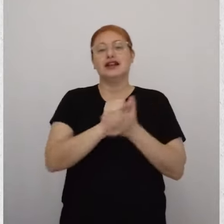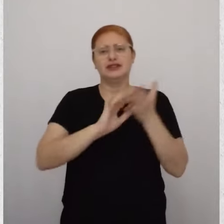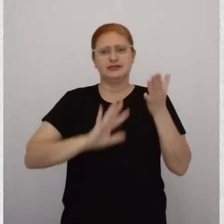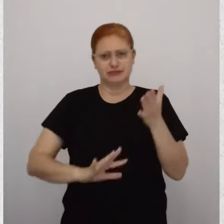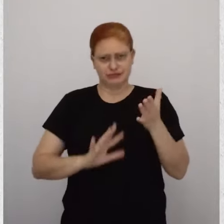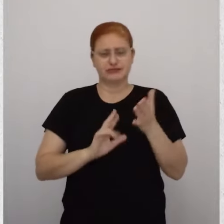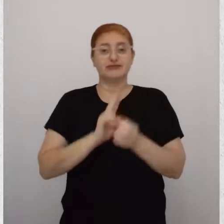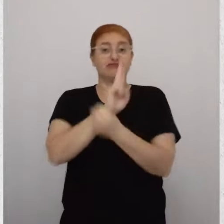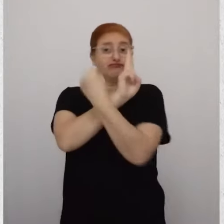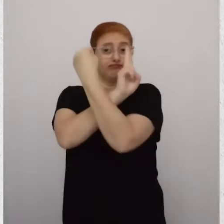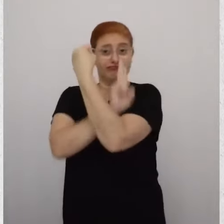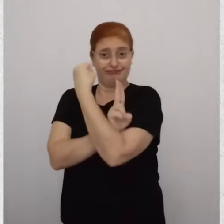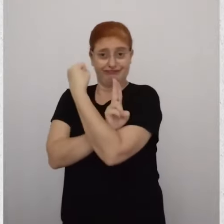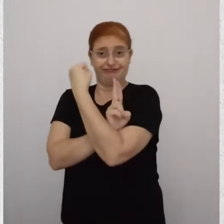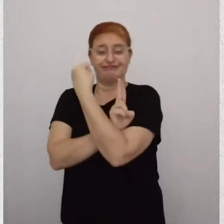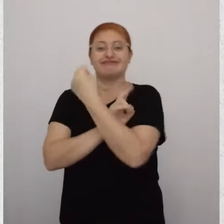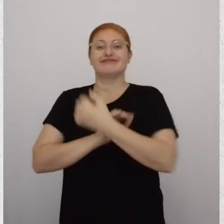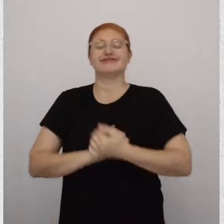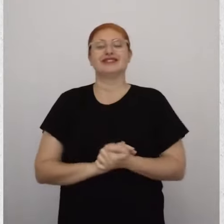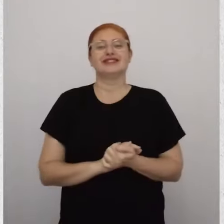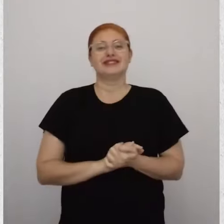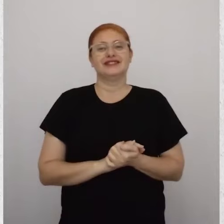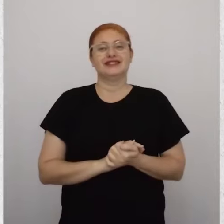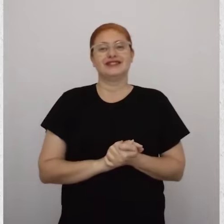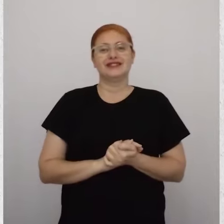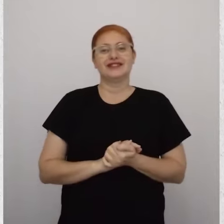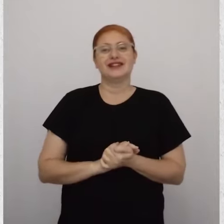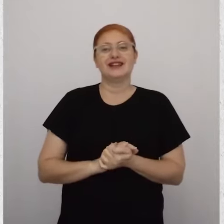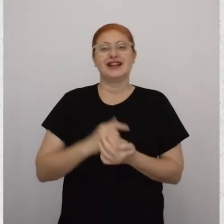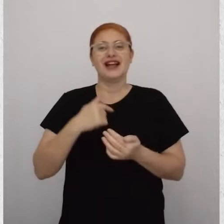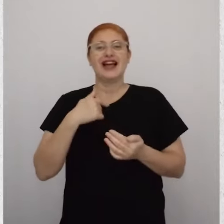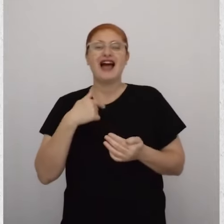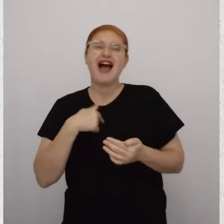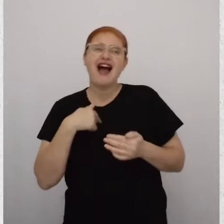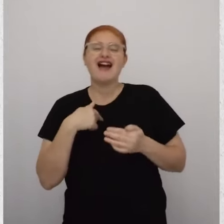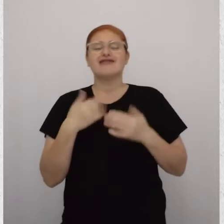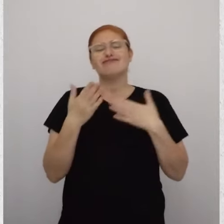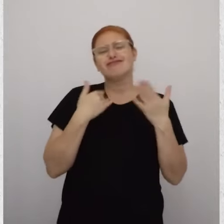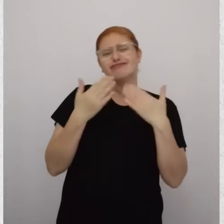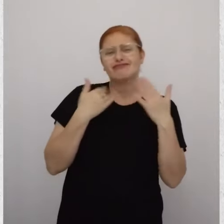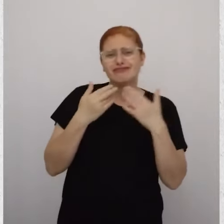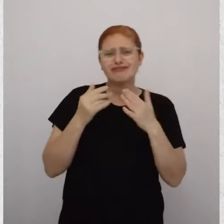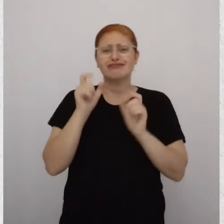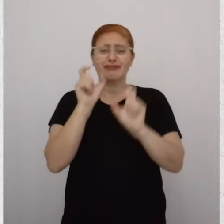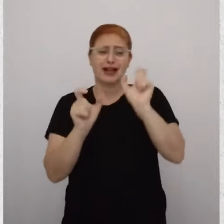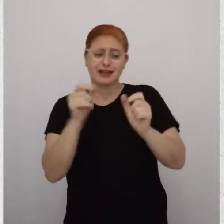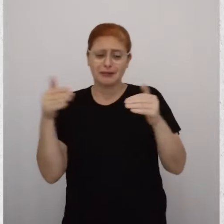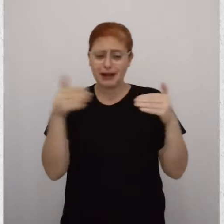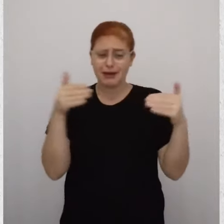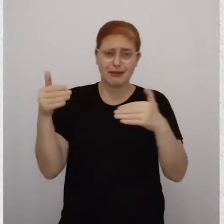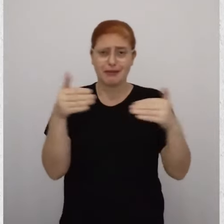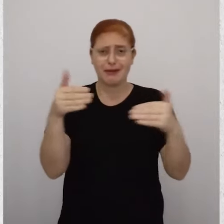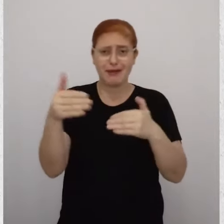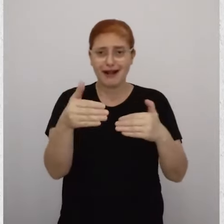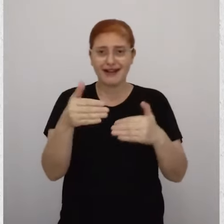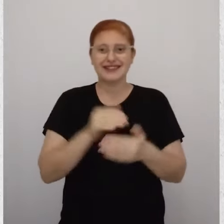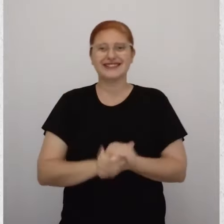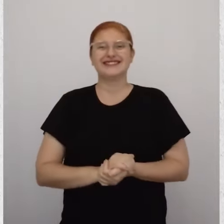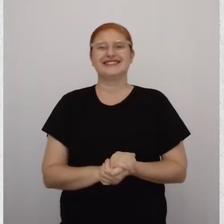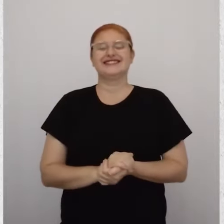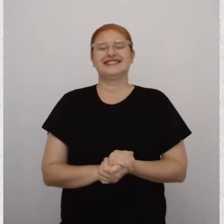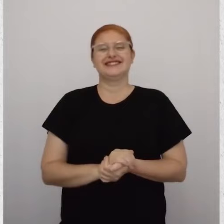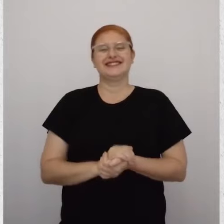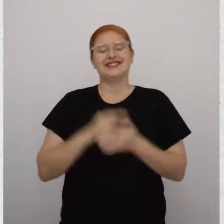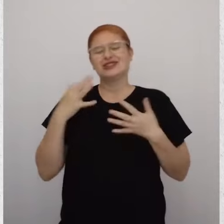Livre Feminista. Estou aqui enrolando um pouquinho para o pessoal ir entrando e chegando.